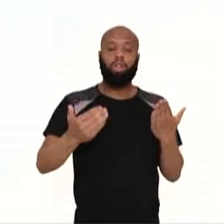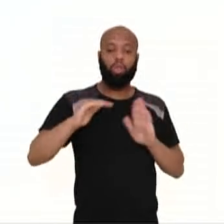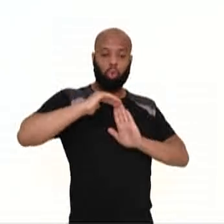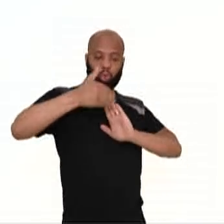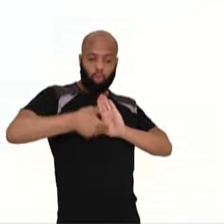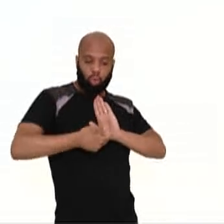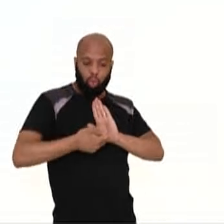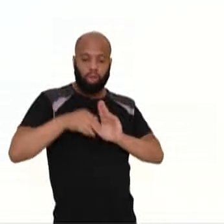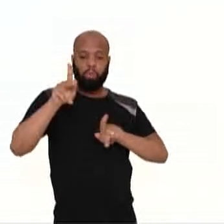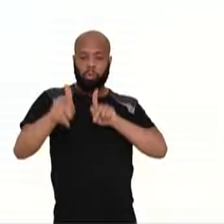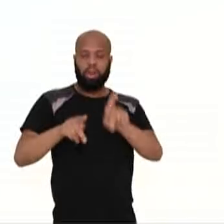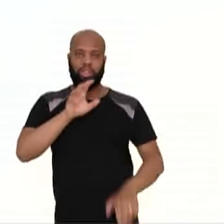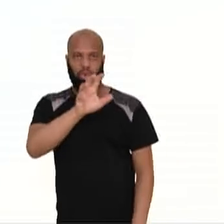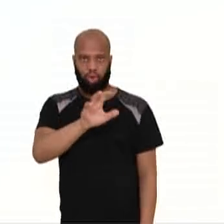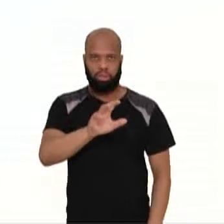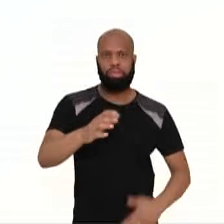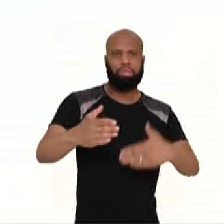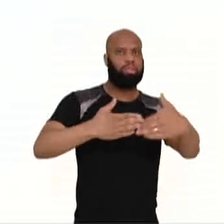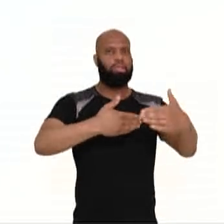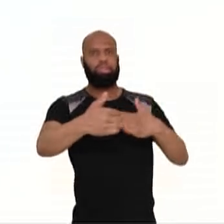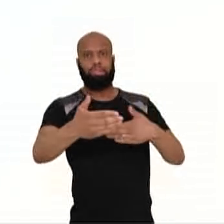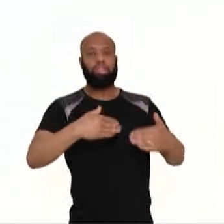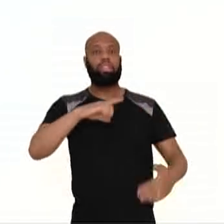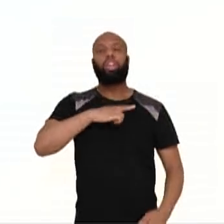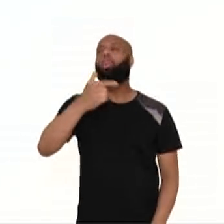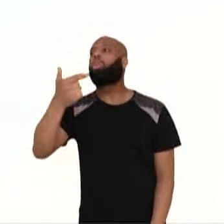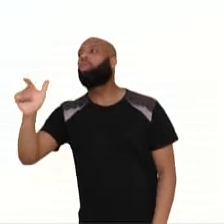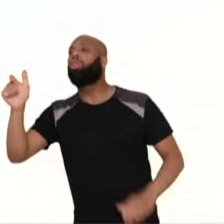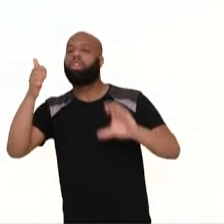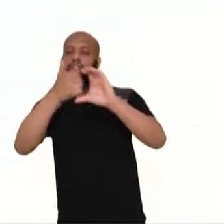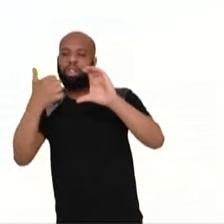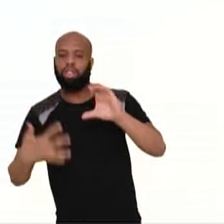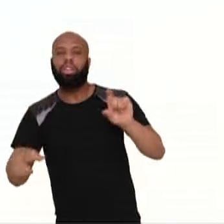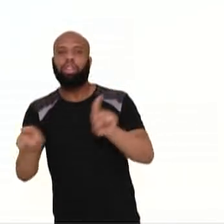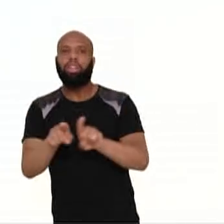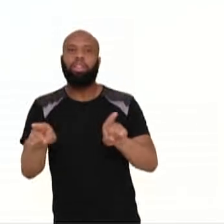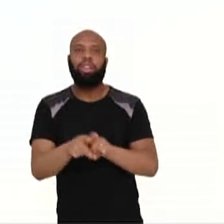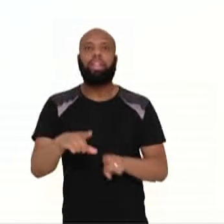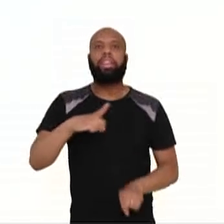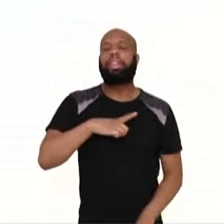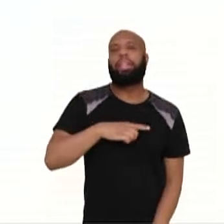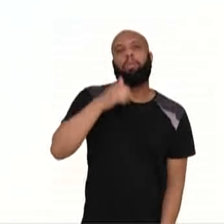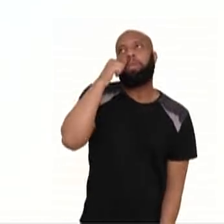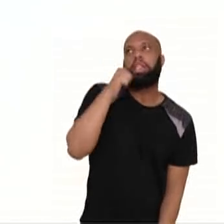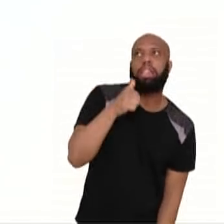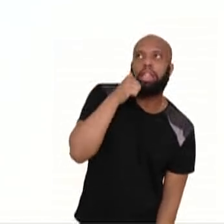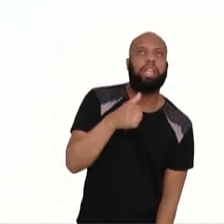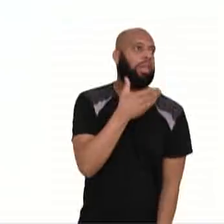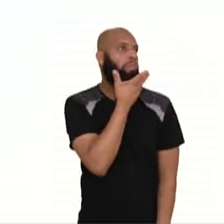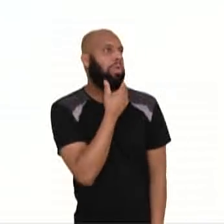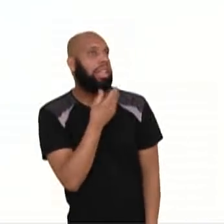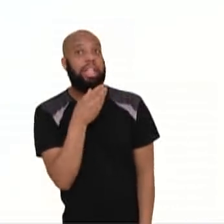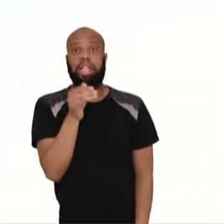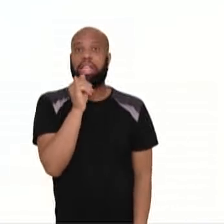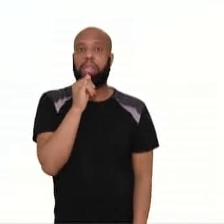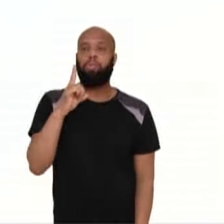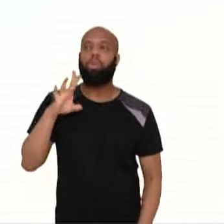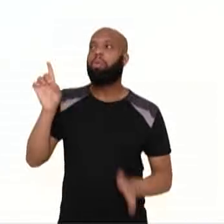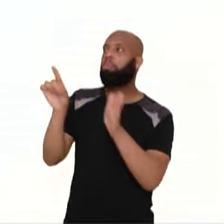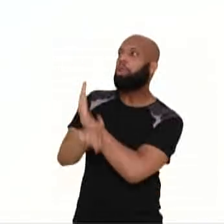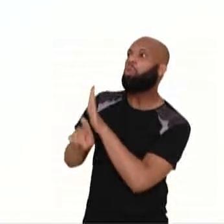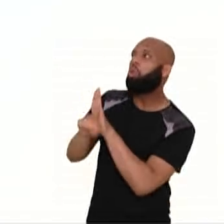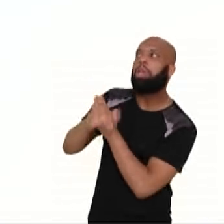é essa. Independente de outras características, como o sexo, vou pesquisar só com meninos e